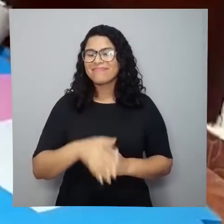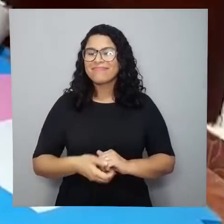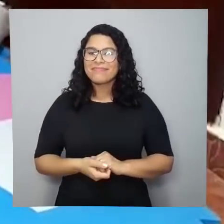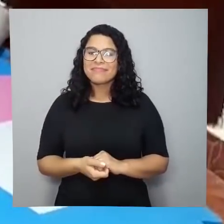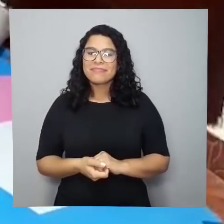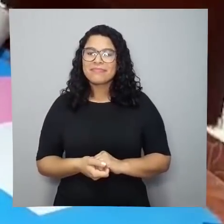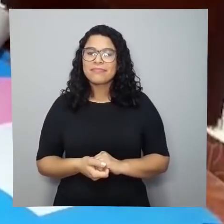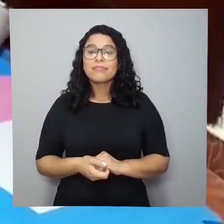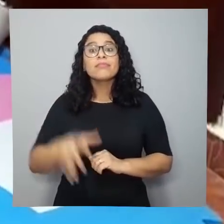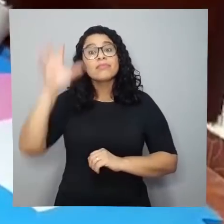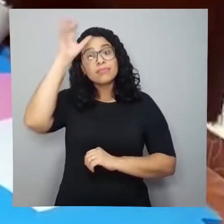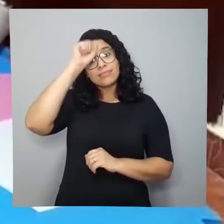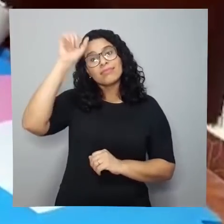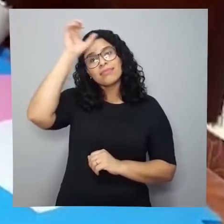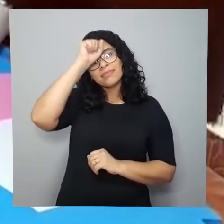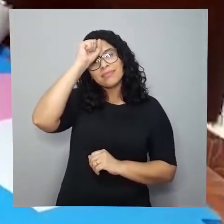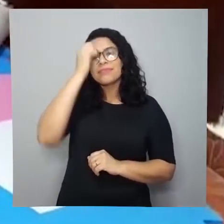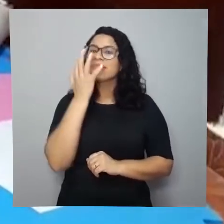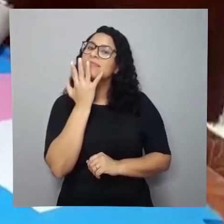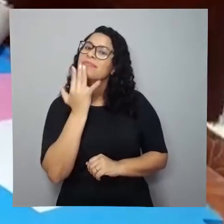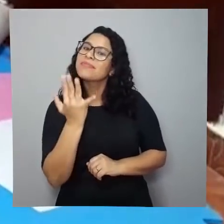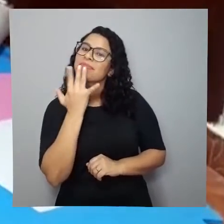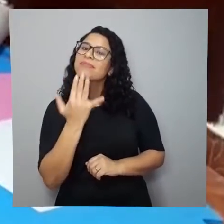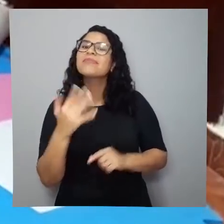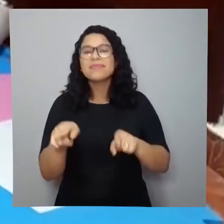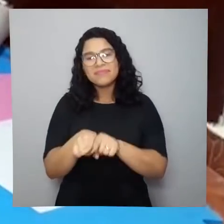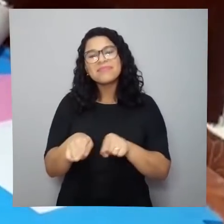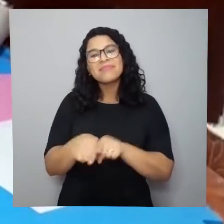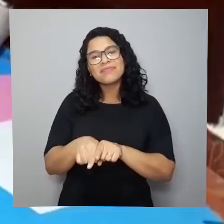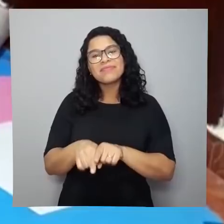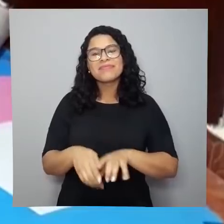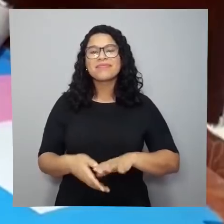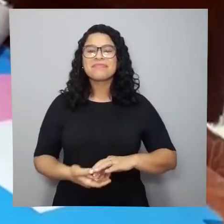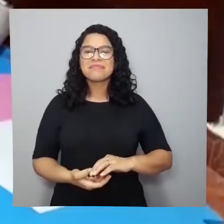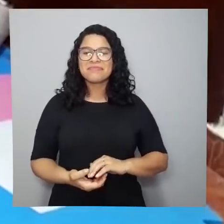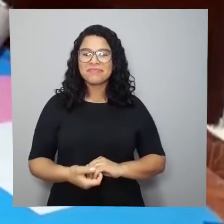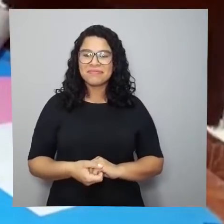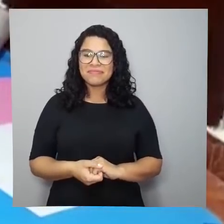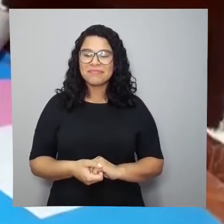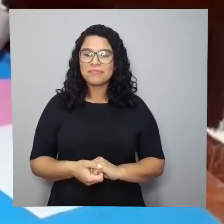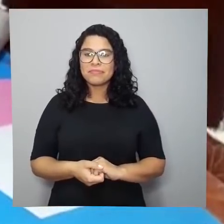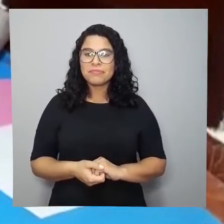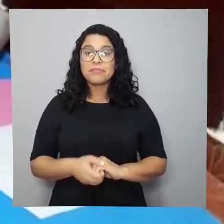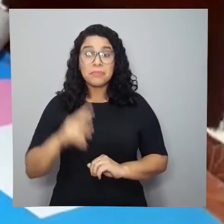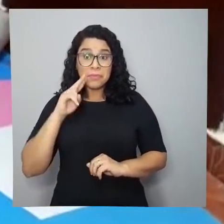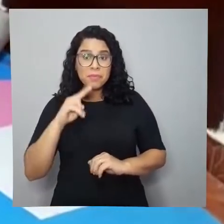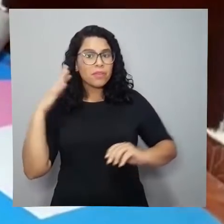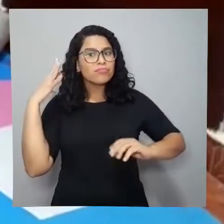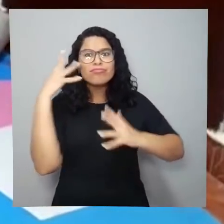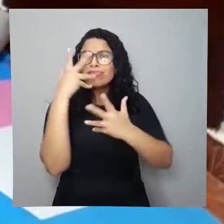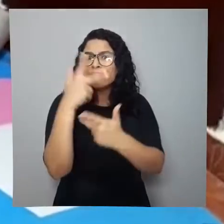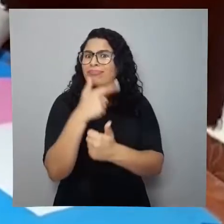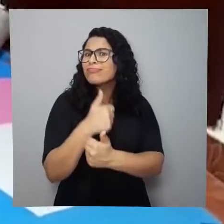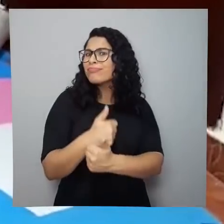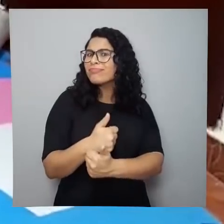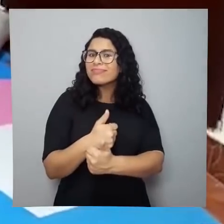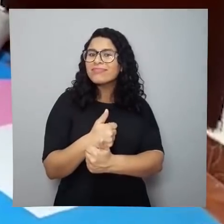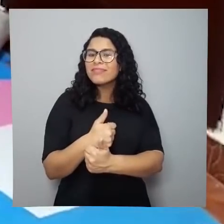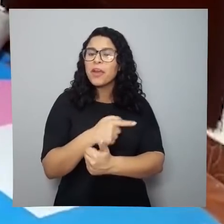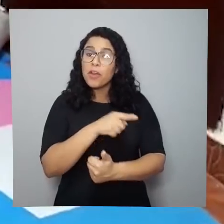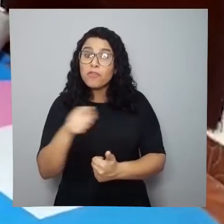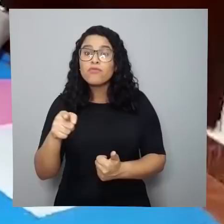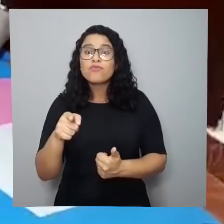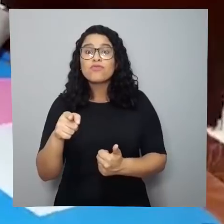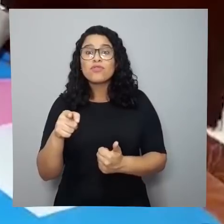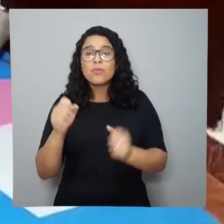bastante e aprender as cores. Viu como ficou lindo, ó? Vocês